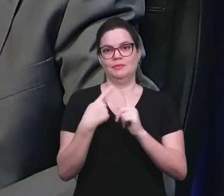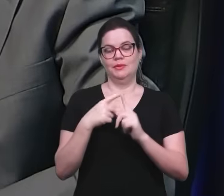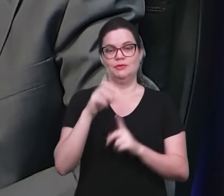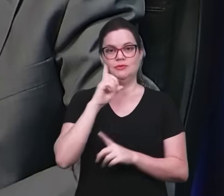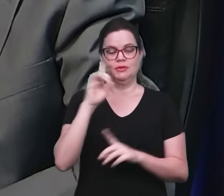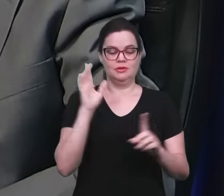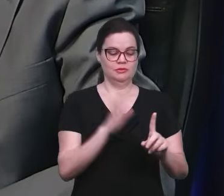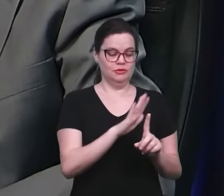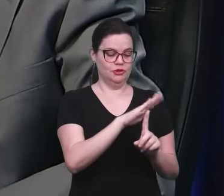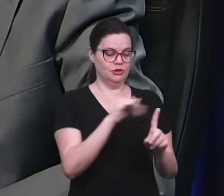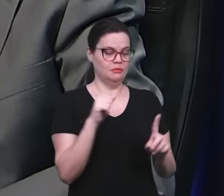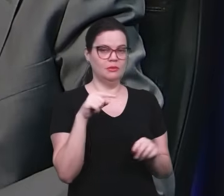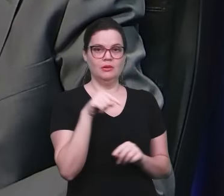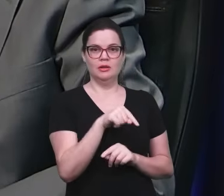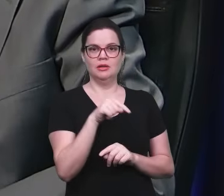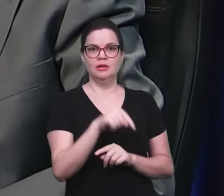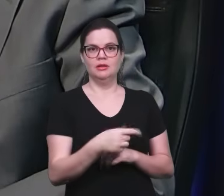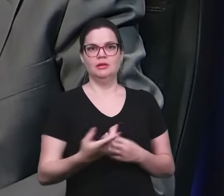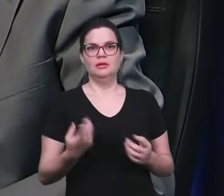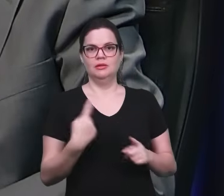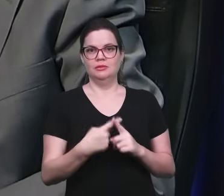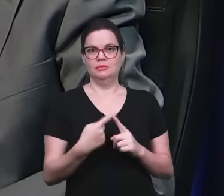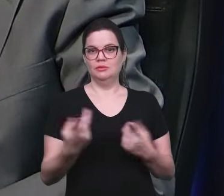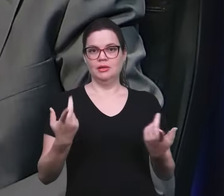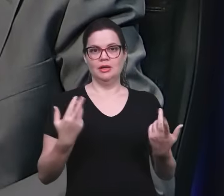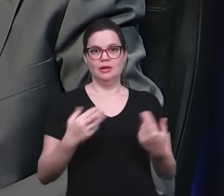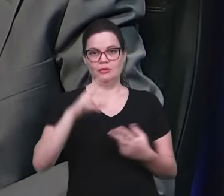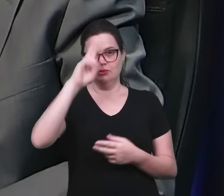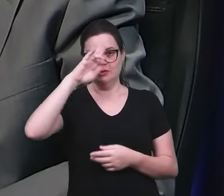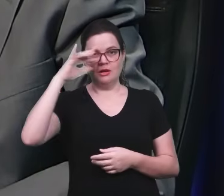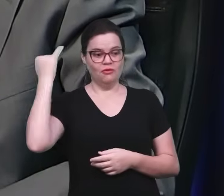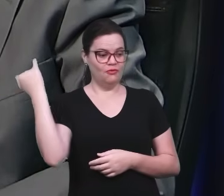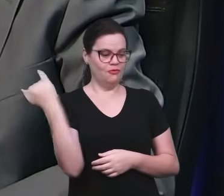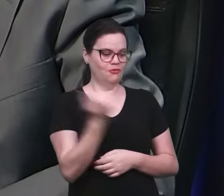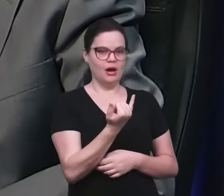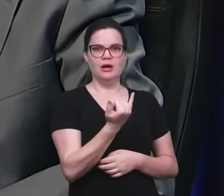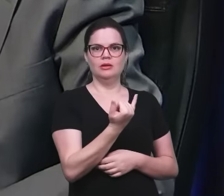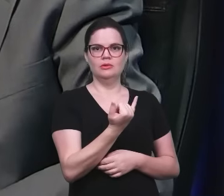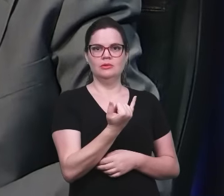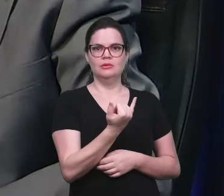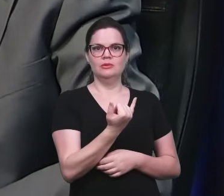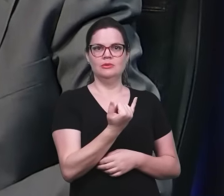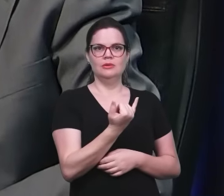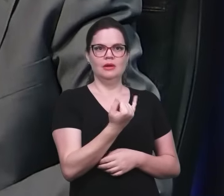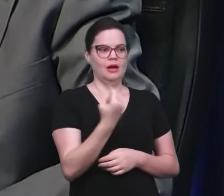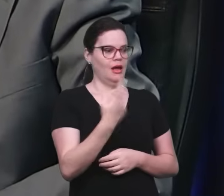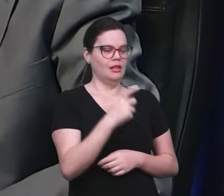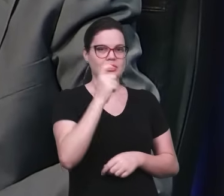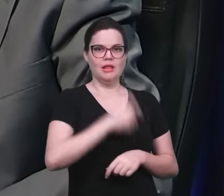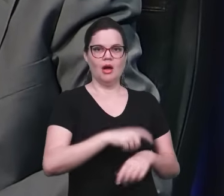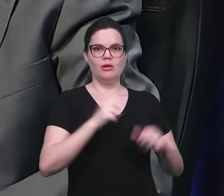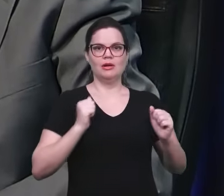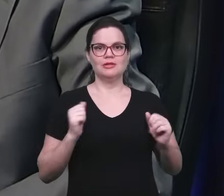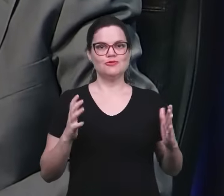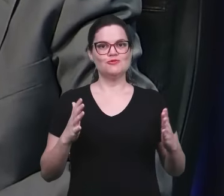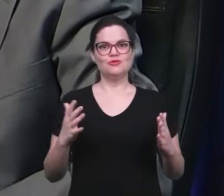disse aqui, é uma voz imperativa, né? Quer dizer, é Deus que está chamando. É verdade. Então,